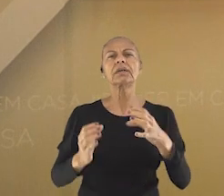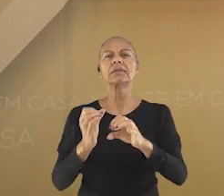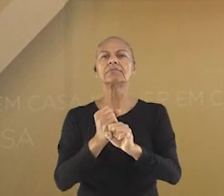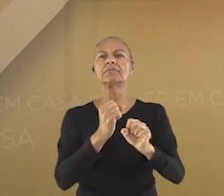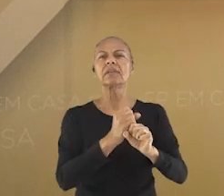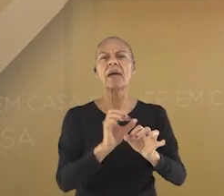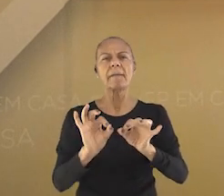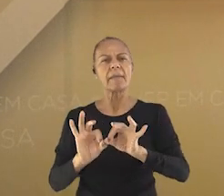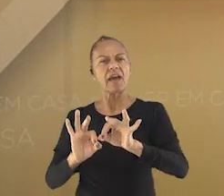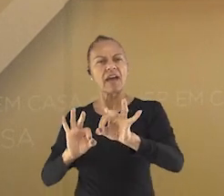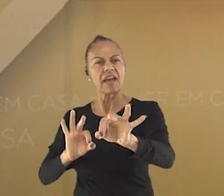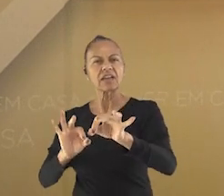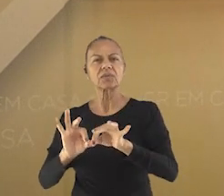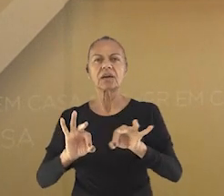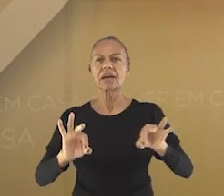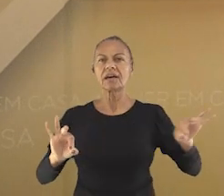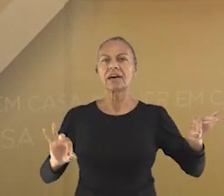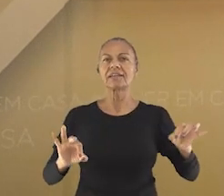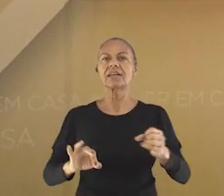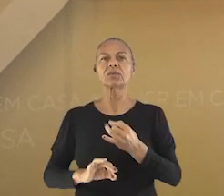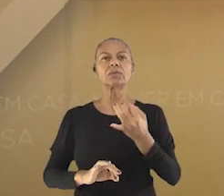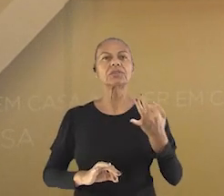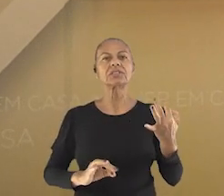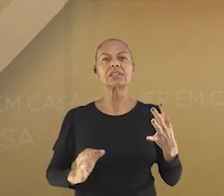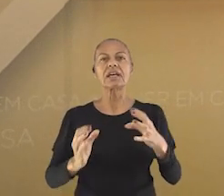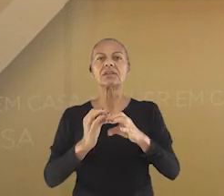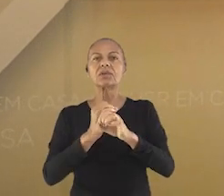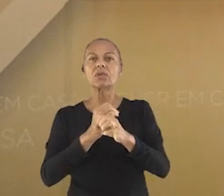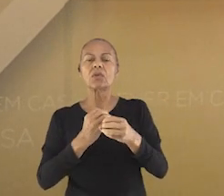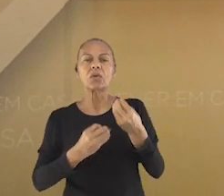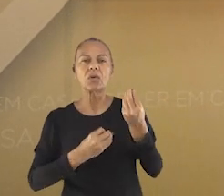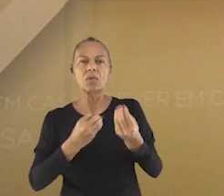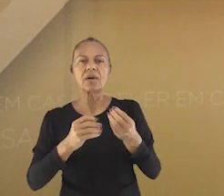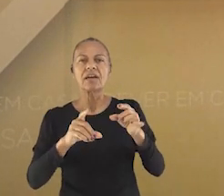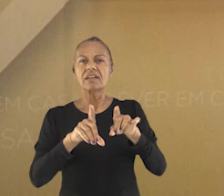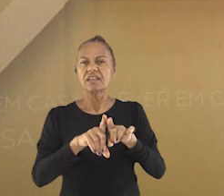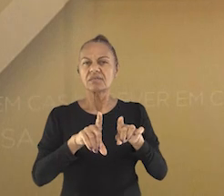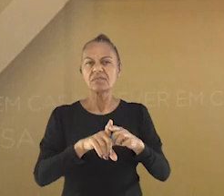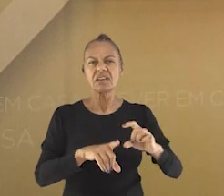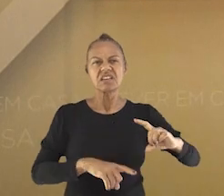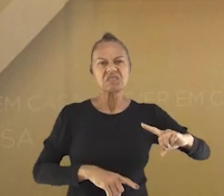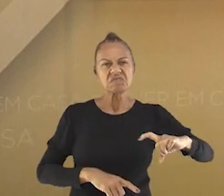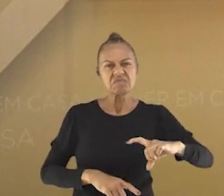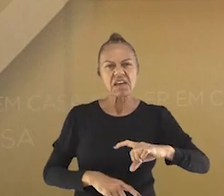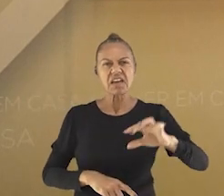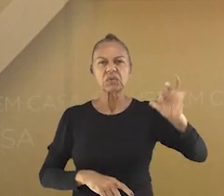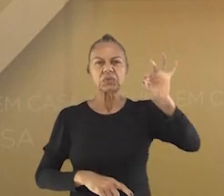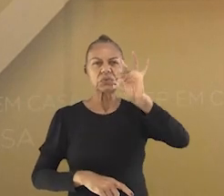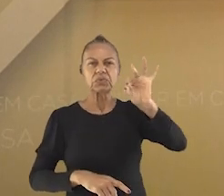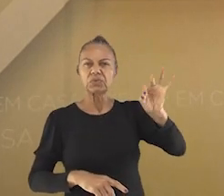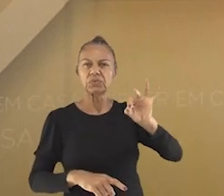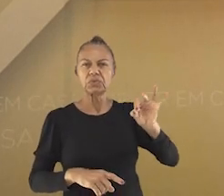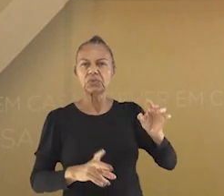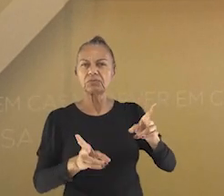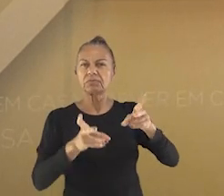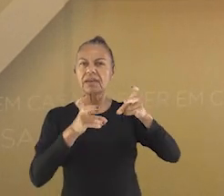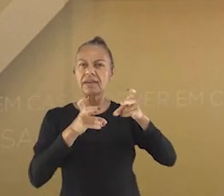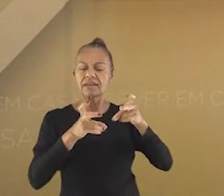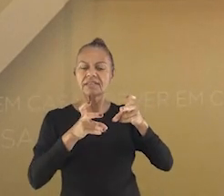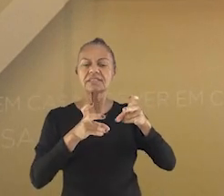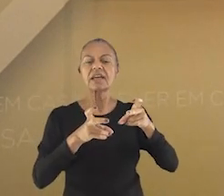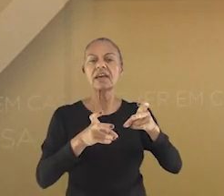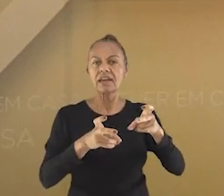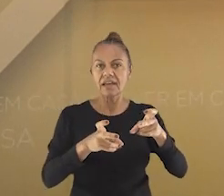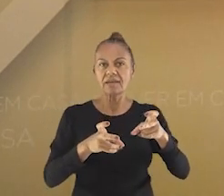calcular plantas por metro quadrado, até situações mais complexas, como identificar uma praga na